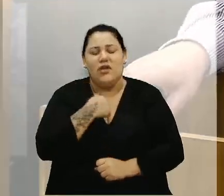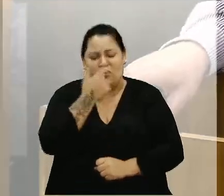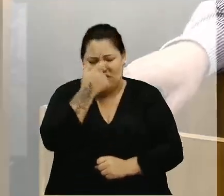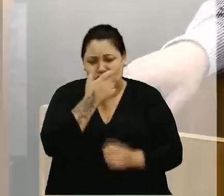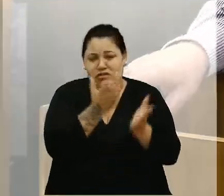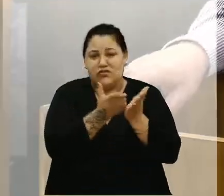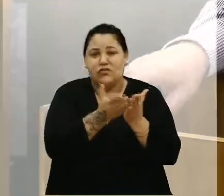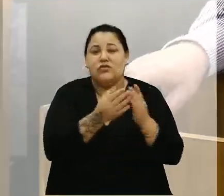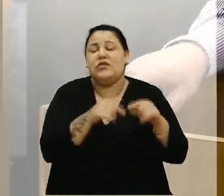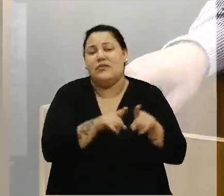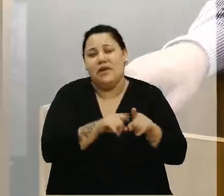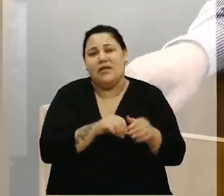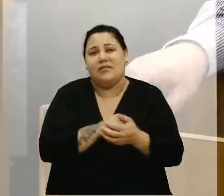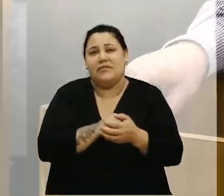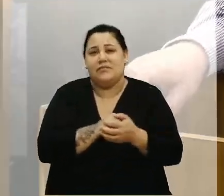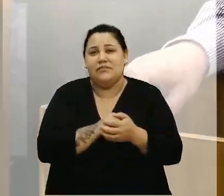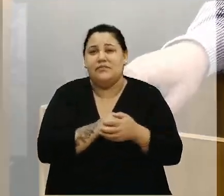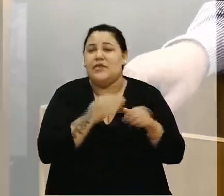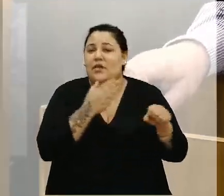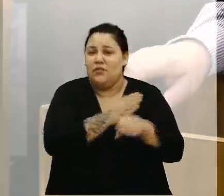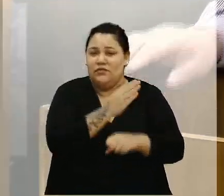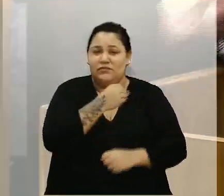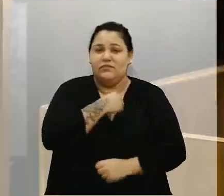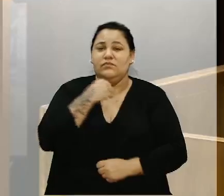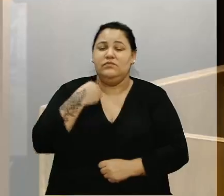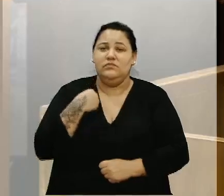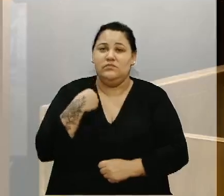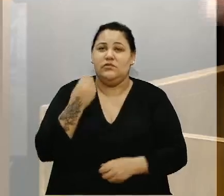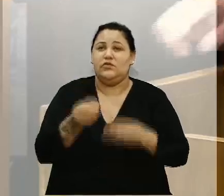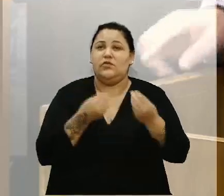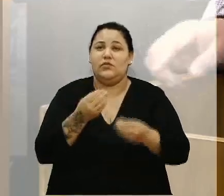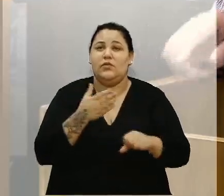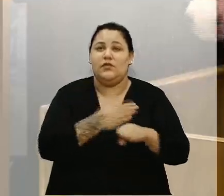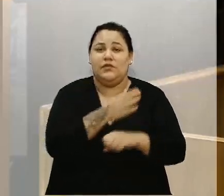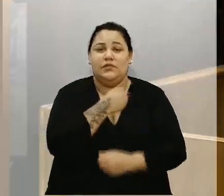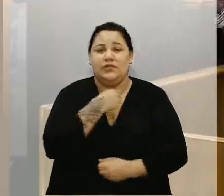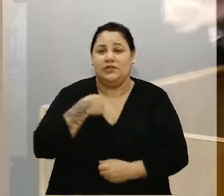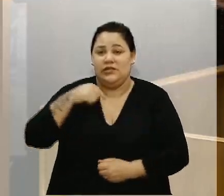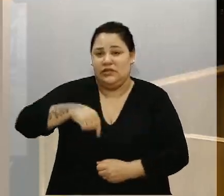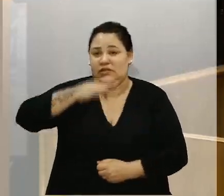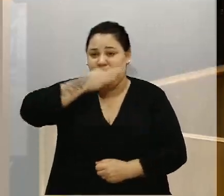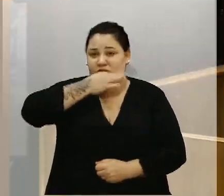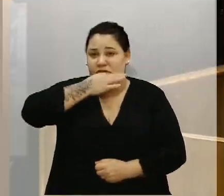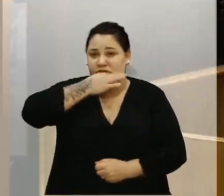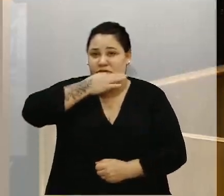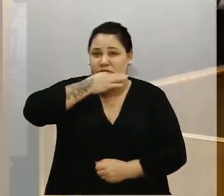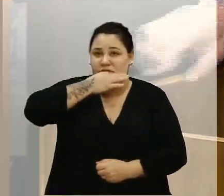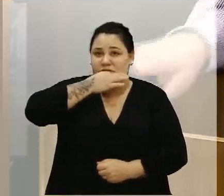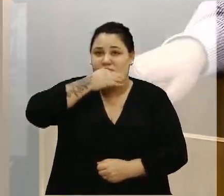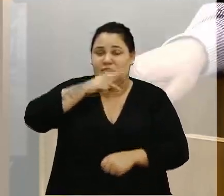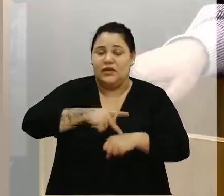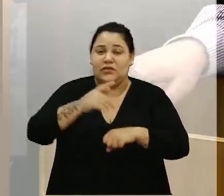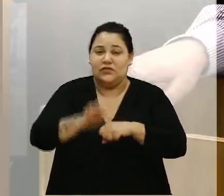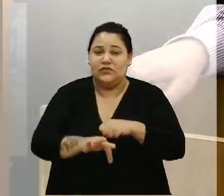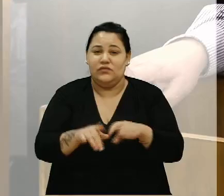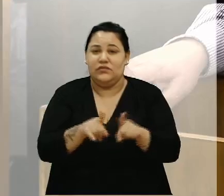Foi estudo. E passar a medicina mesmo, quando ele passou a medicina aqui em Caxias, passou em Passo Fundo, passou